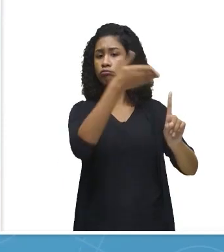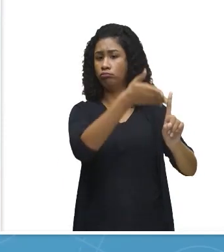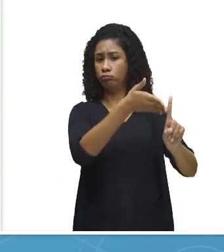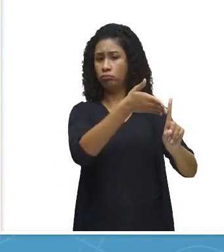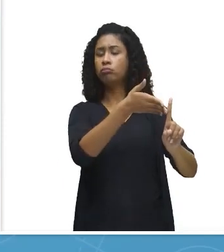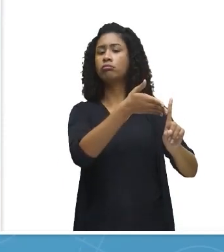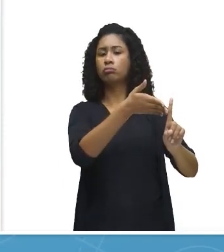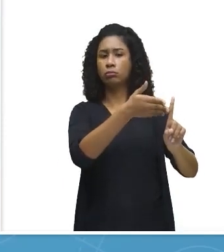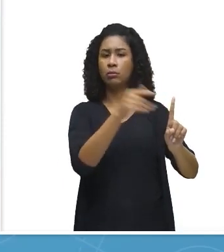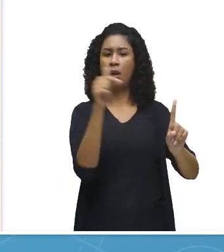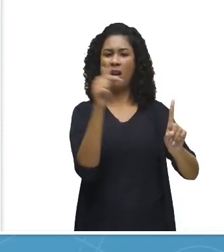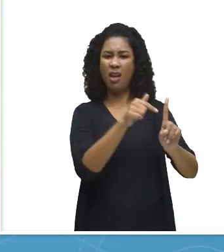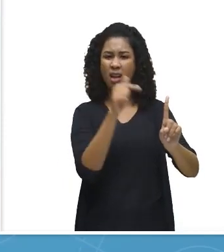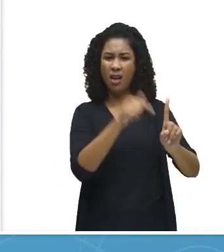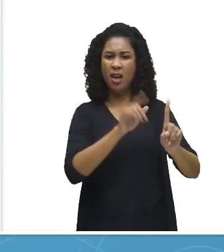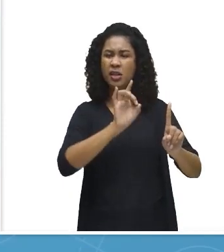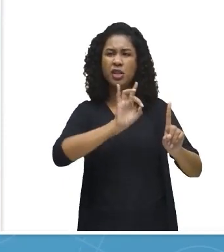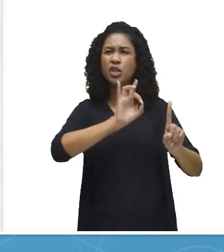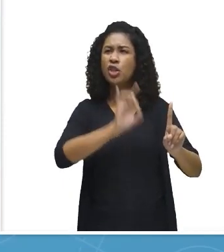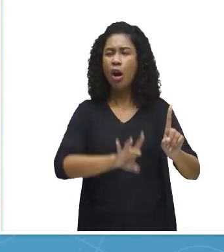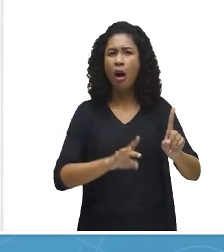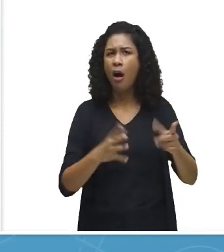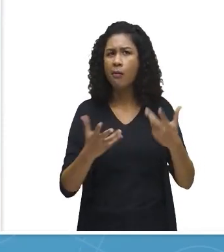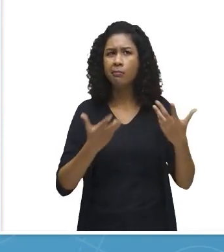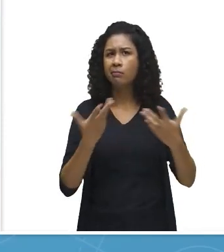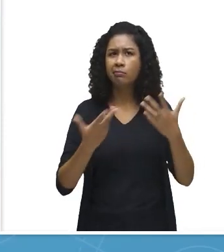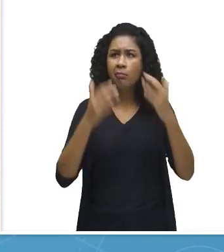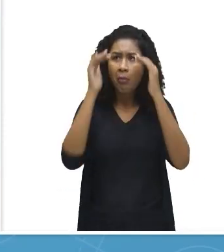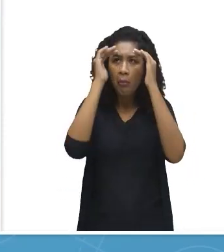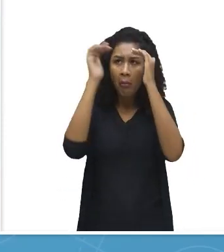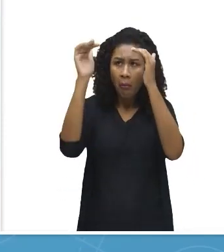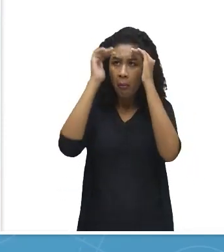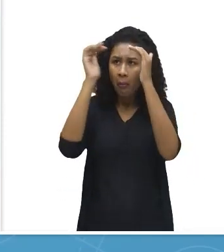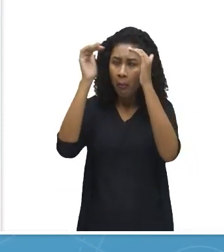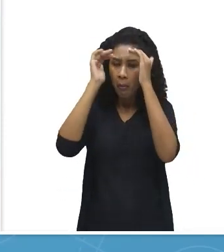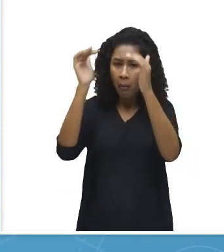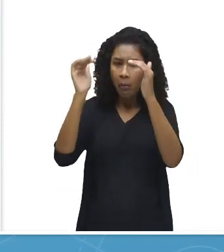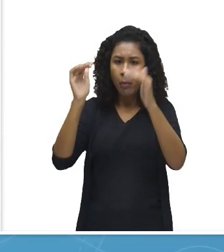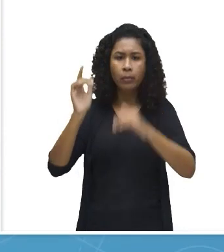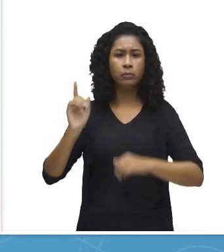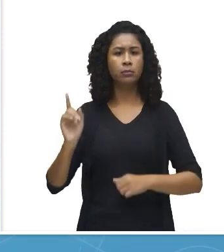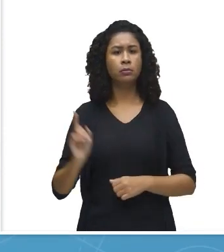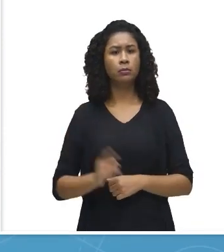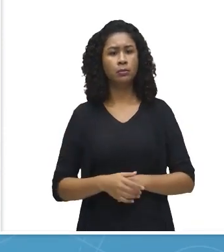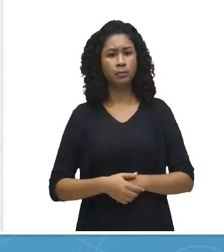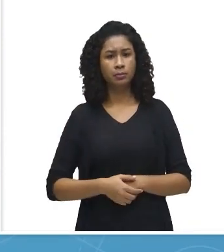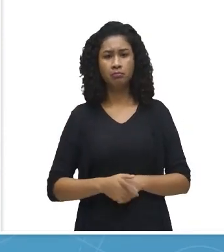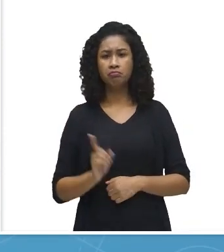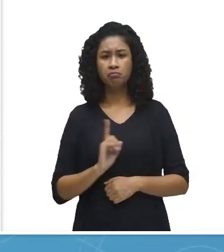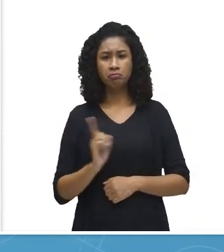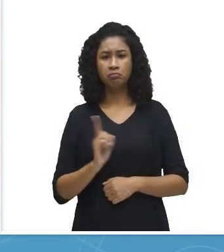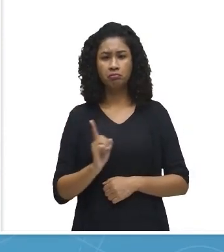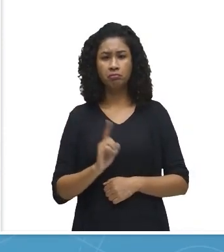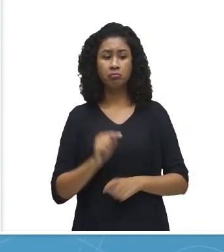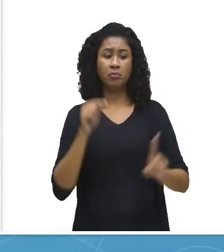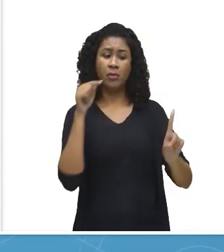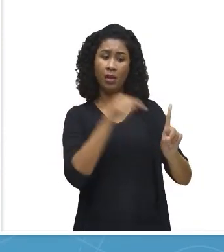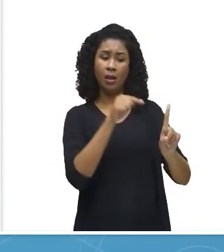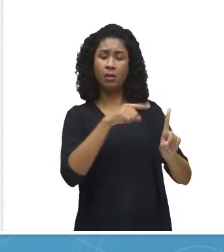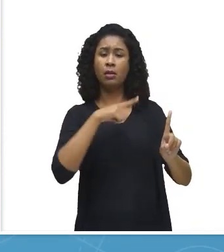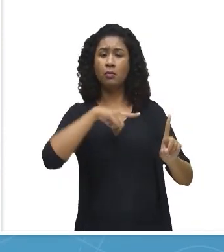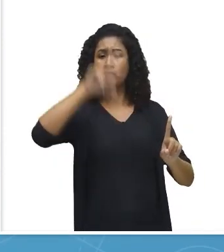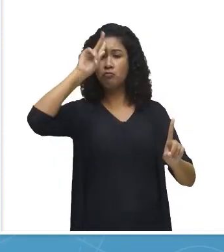Ele não vai estar simplesmente submetido à vontade de Deus, e sim ele tem